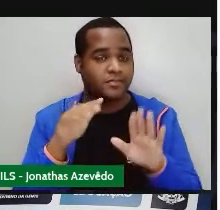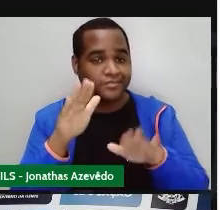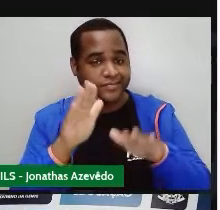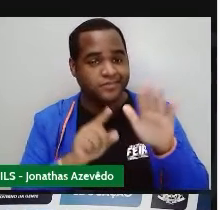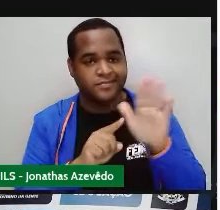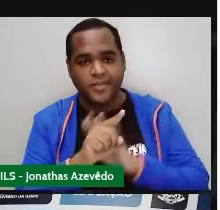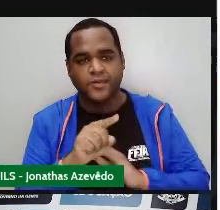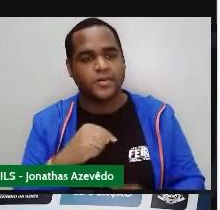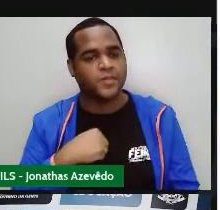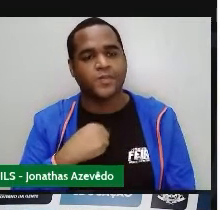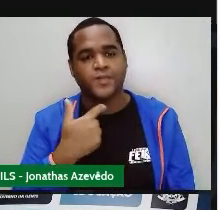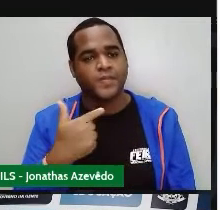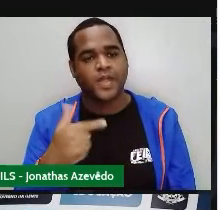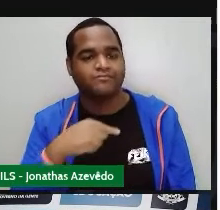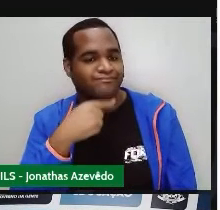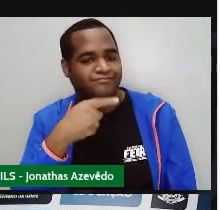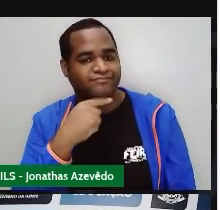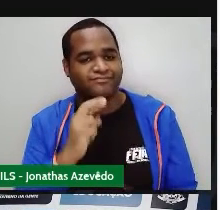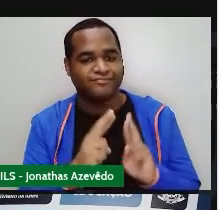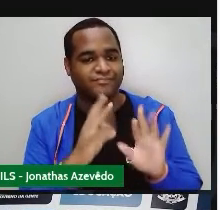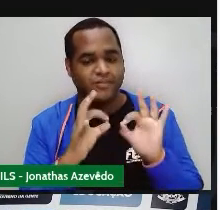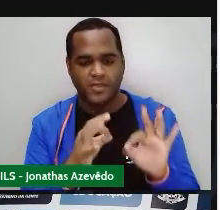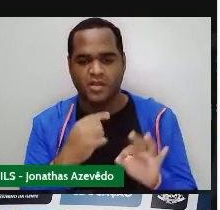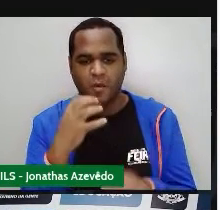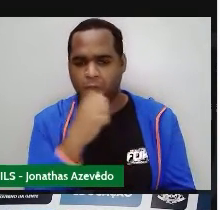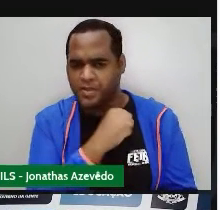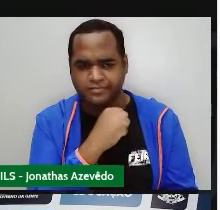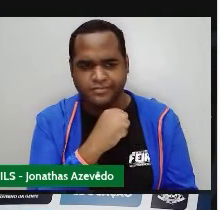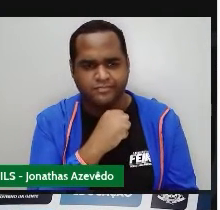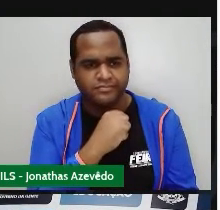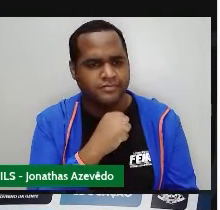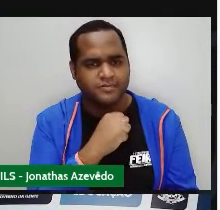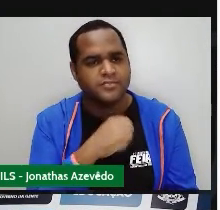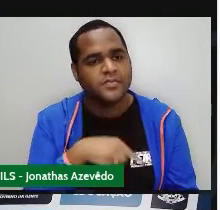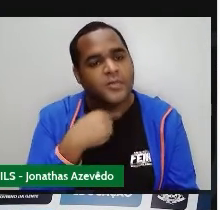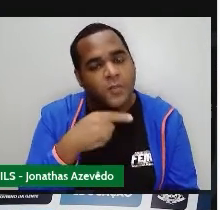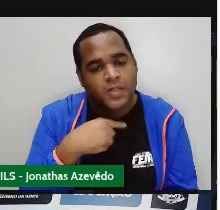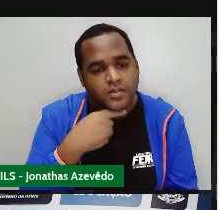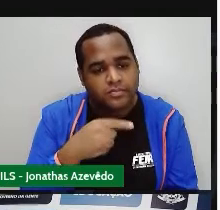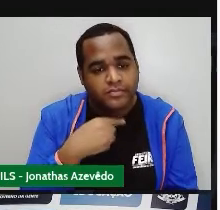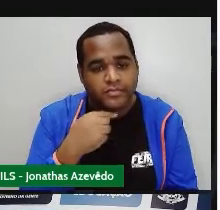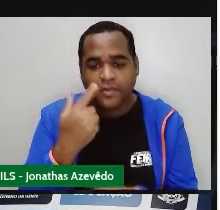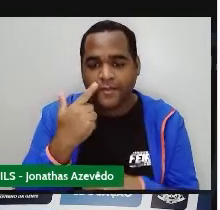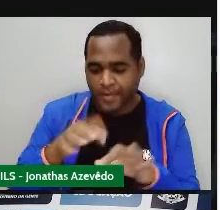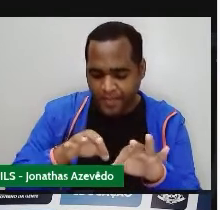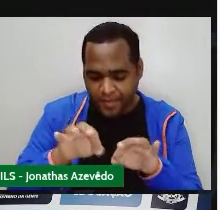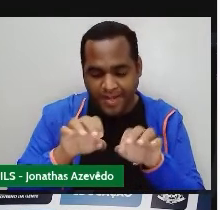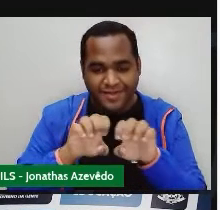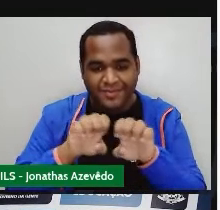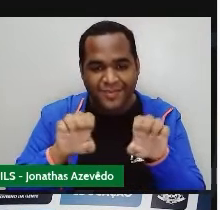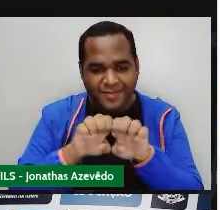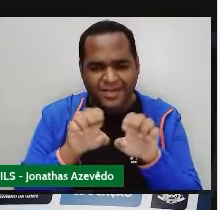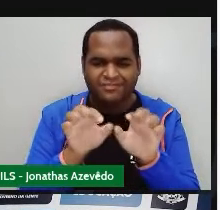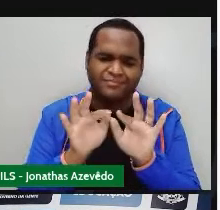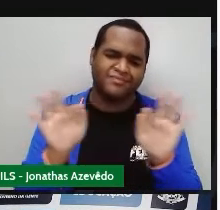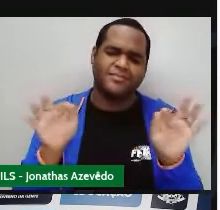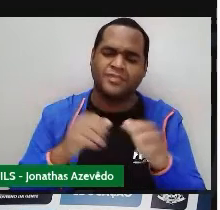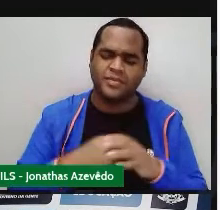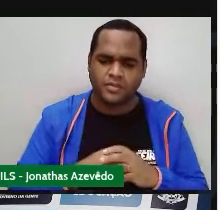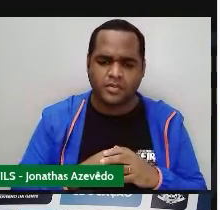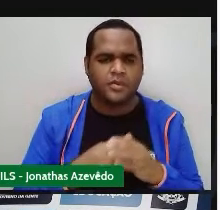que nem sempre são solucionados de modo rápido com aplicação de uma estratégia bem simples